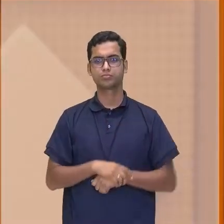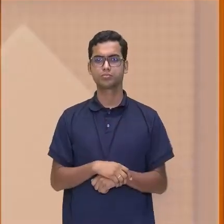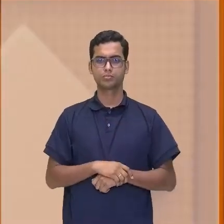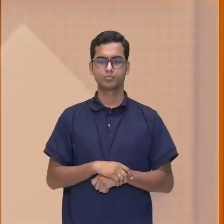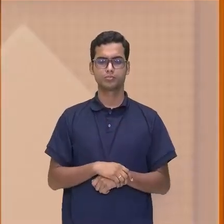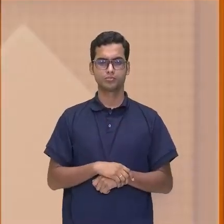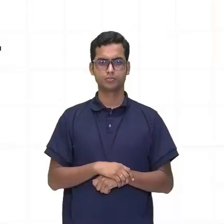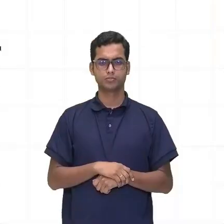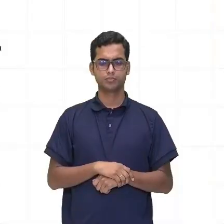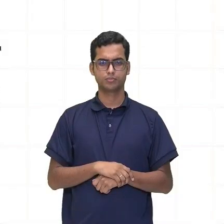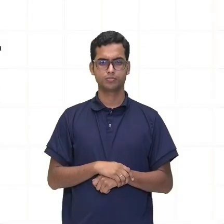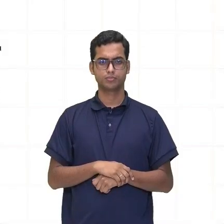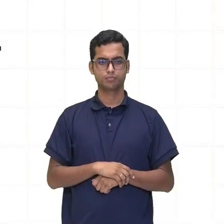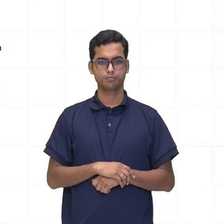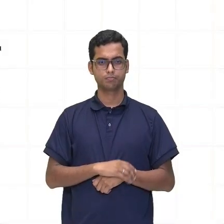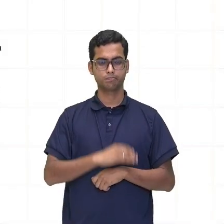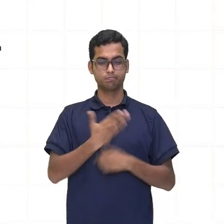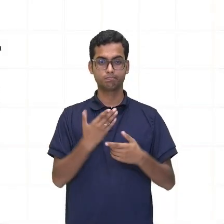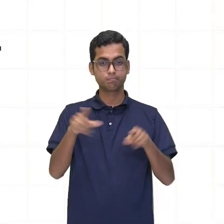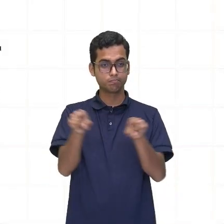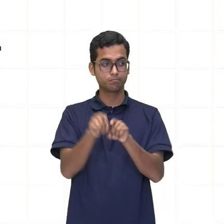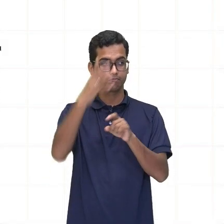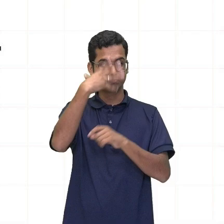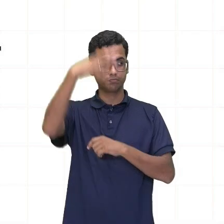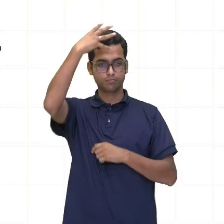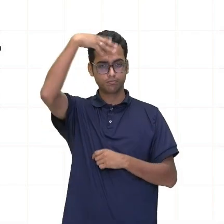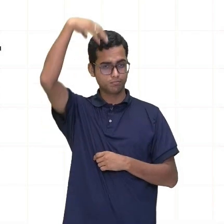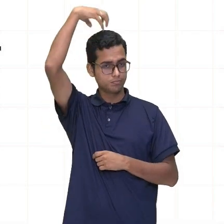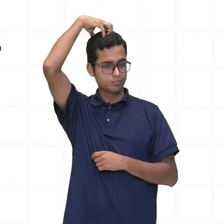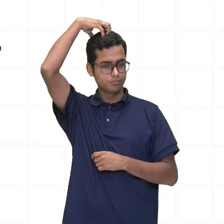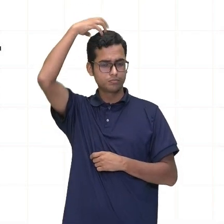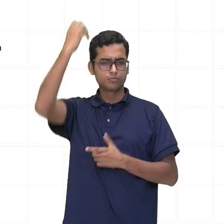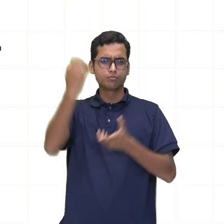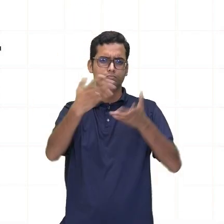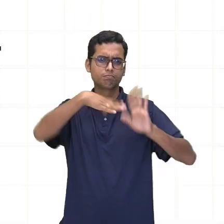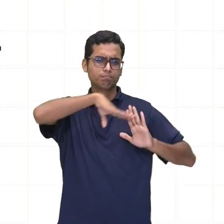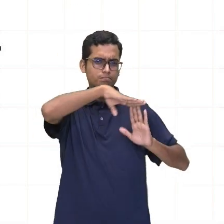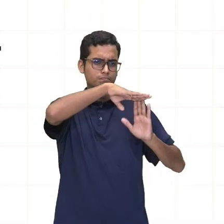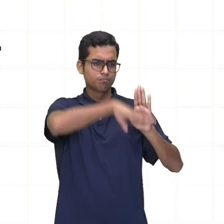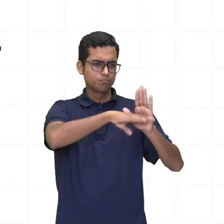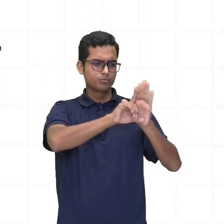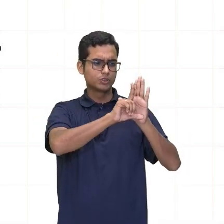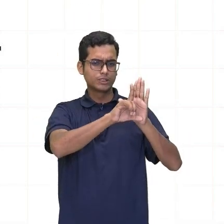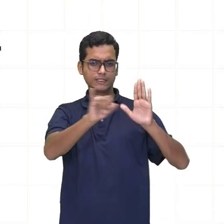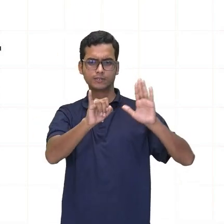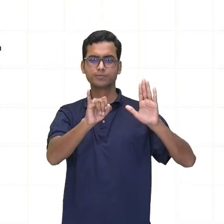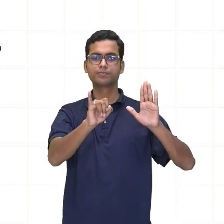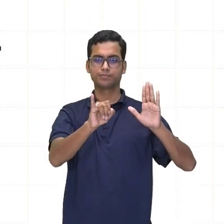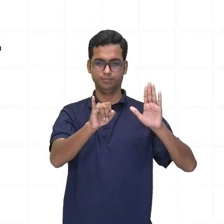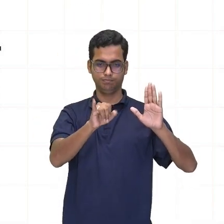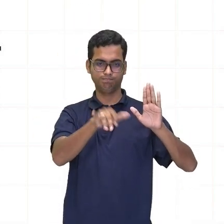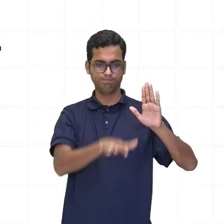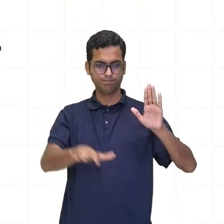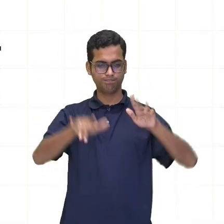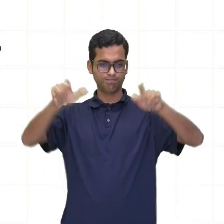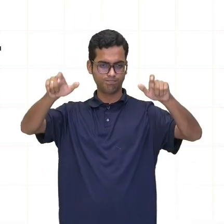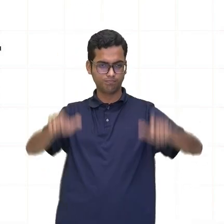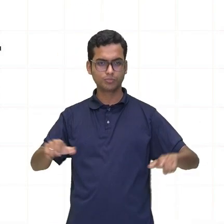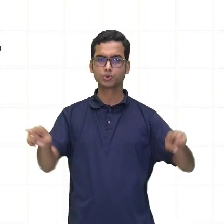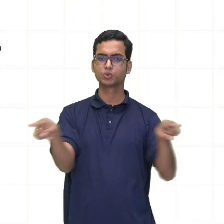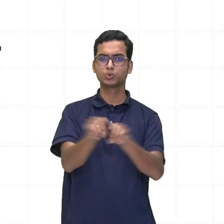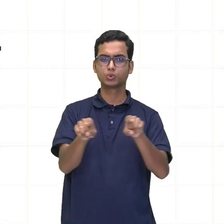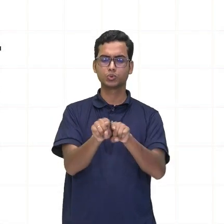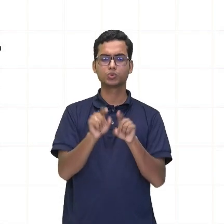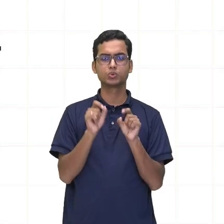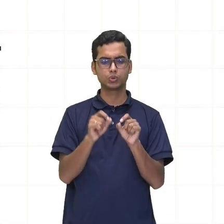monarca ele vai criar normas legais, que são justamente as leis de um determinado território. Então,